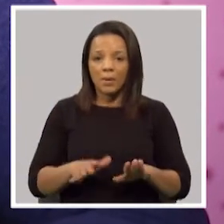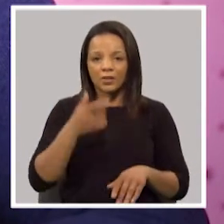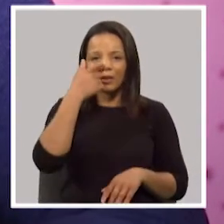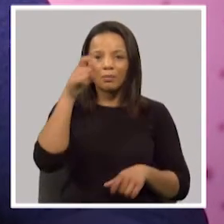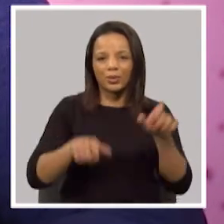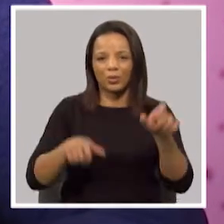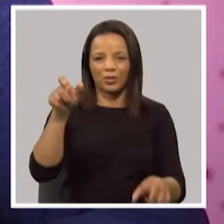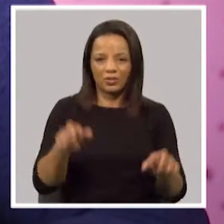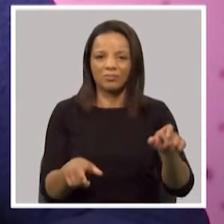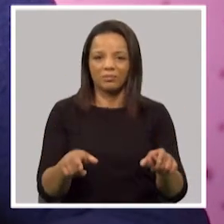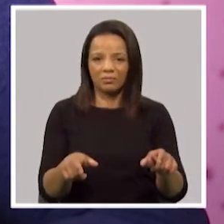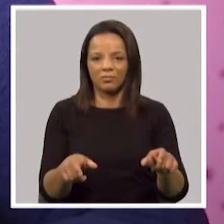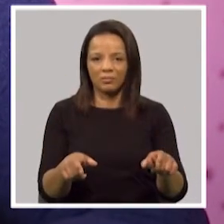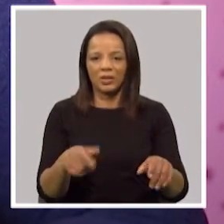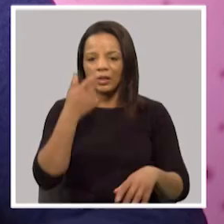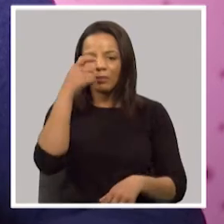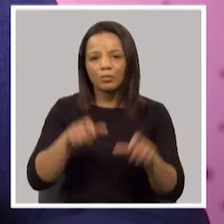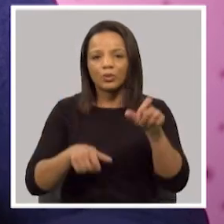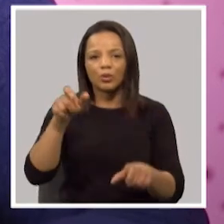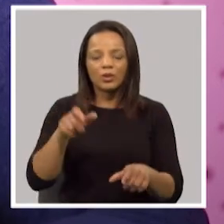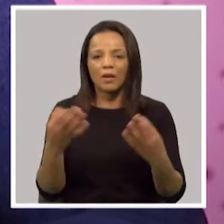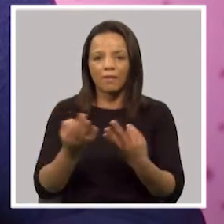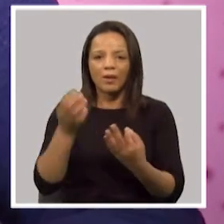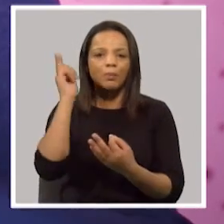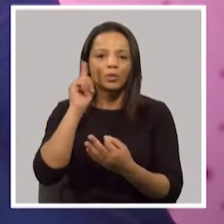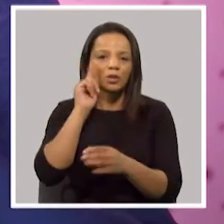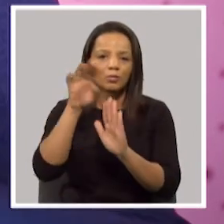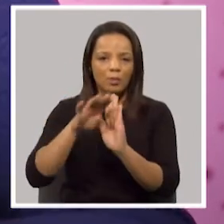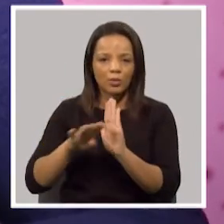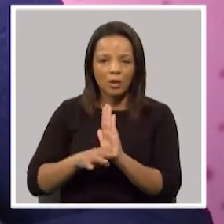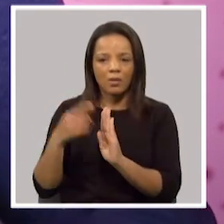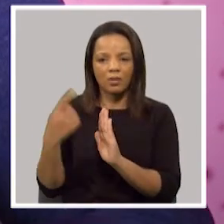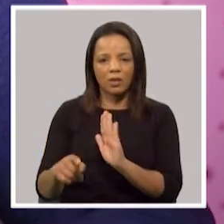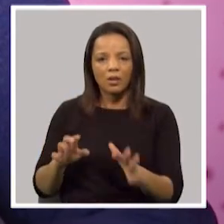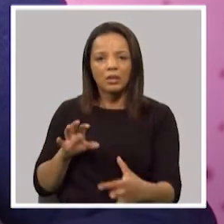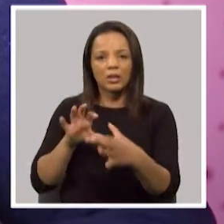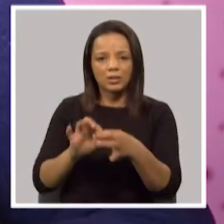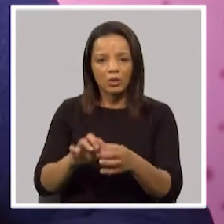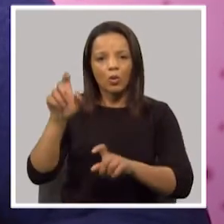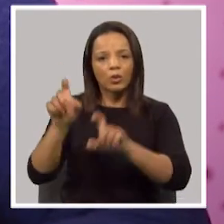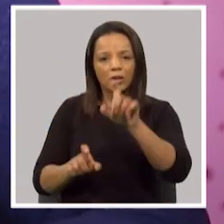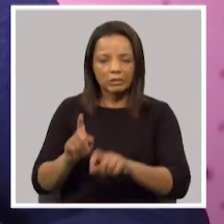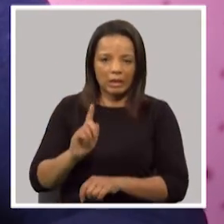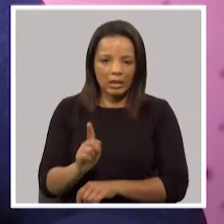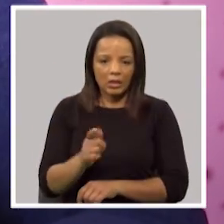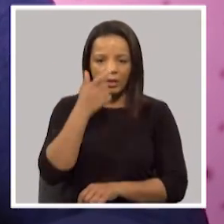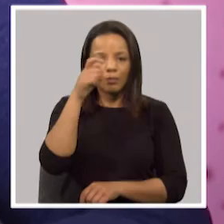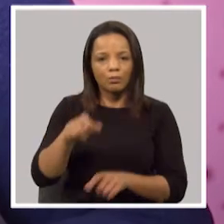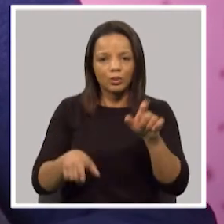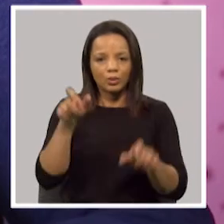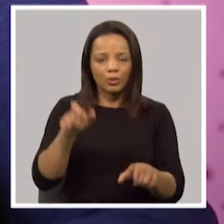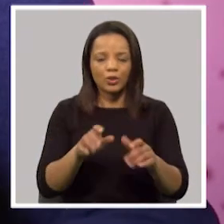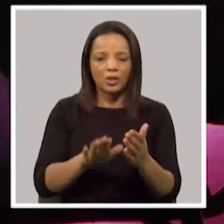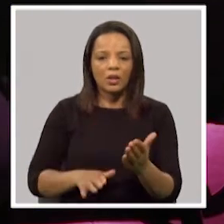é as pessoas que fazem o programa e que têm uma ligação com a sua audiência. São as pessoas que